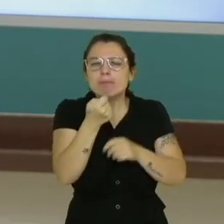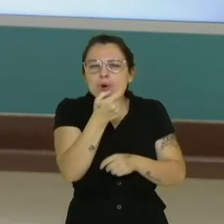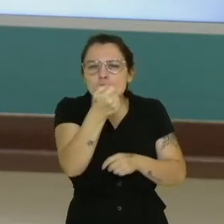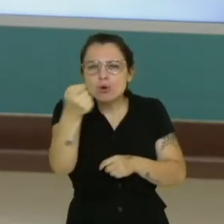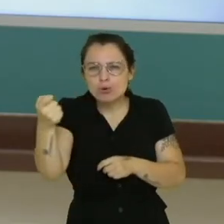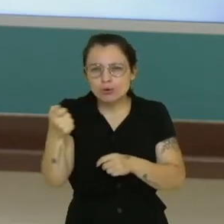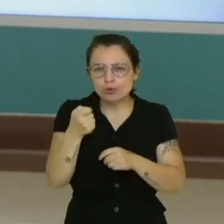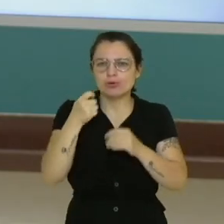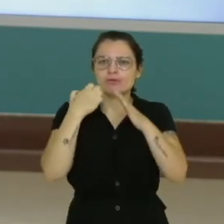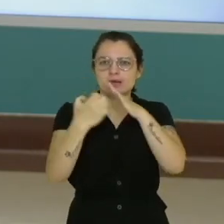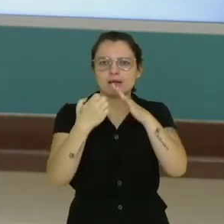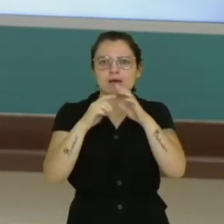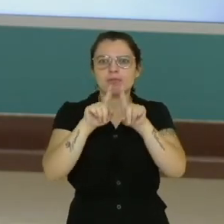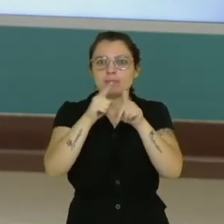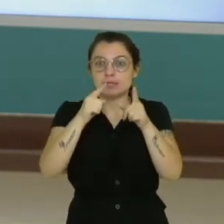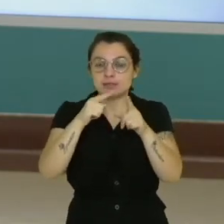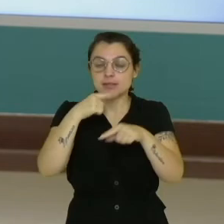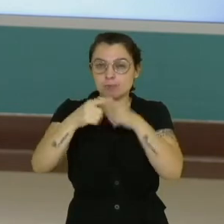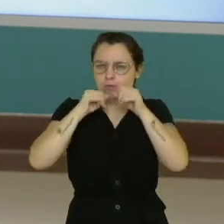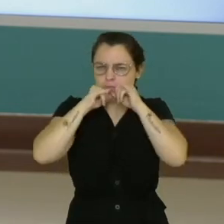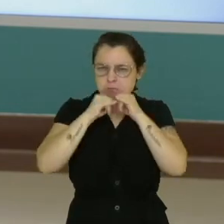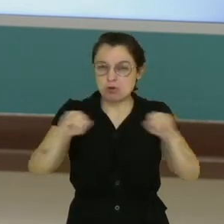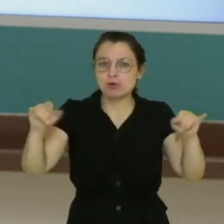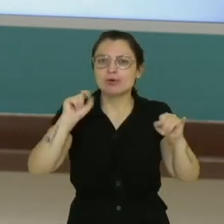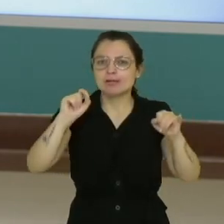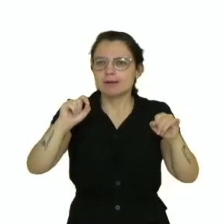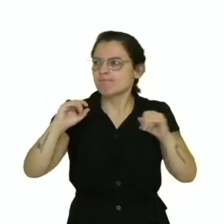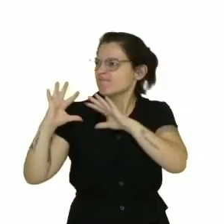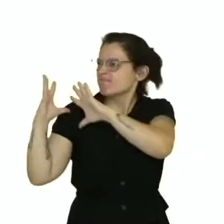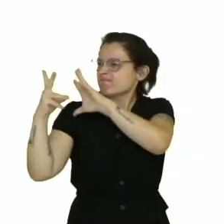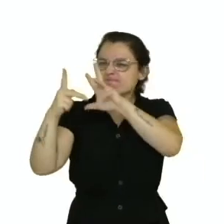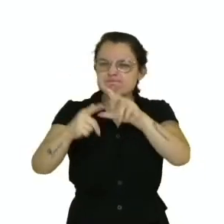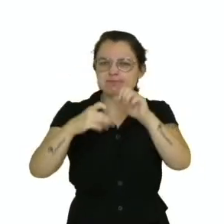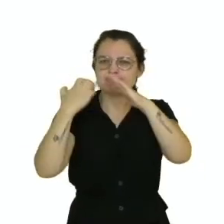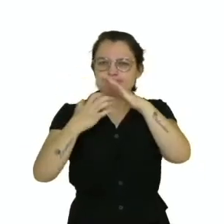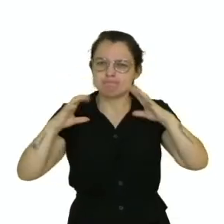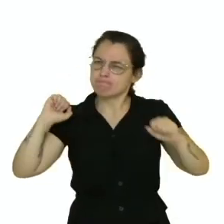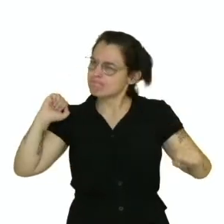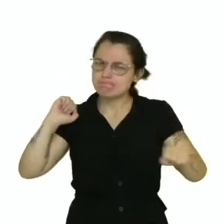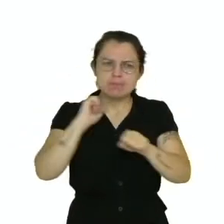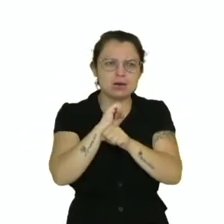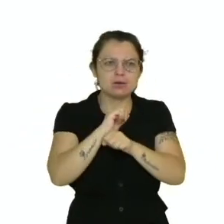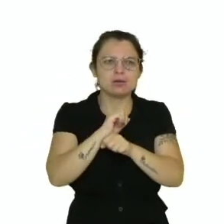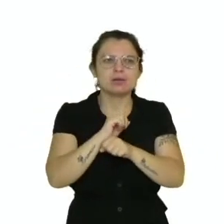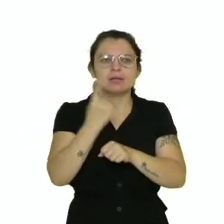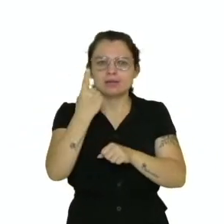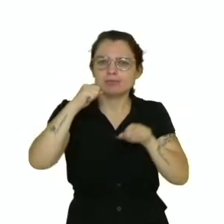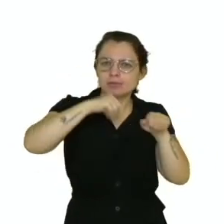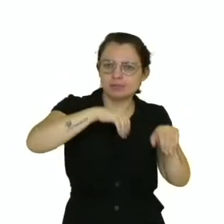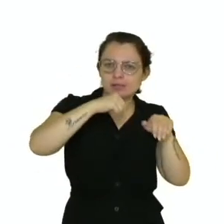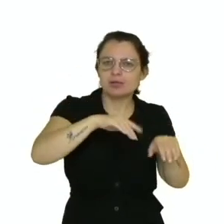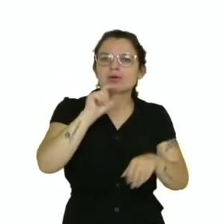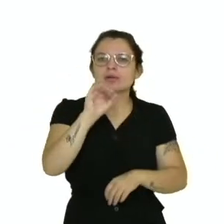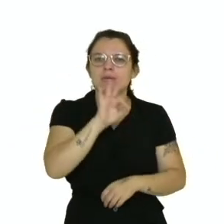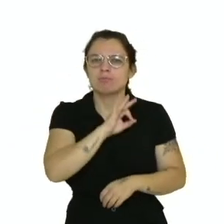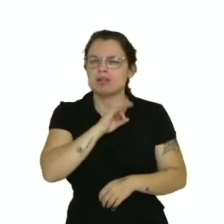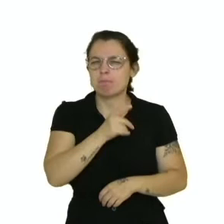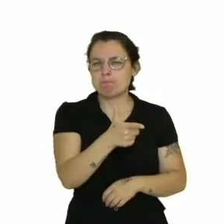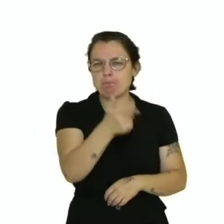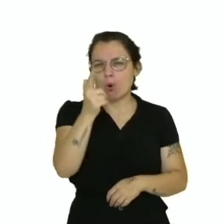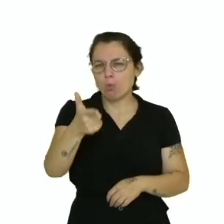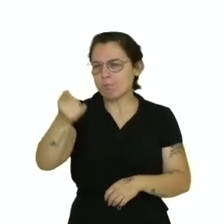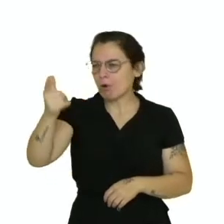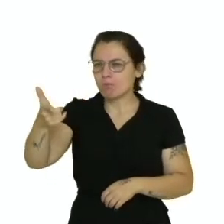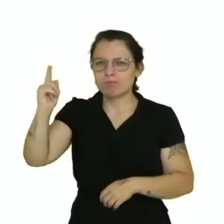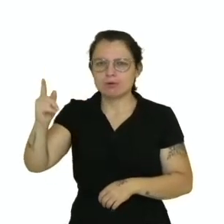fábricas começaram a aderir ao movimento, aumentando o tamanho da greve. Em uma das manifestações, a polícia abriu fogo contra a multidão. E